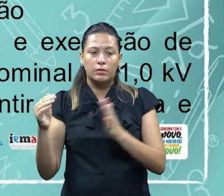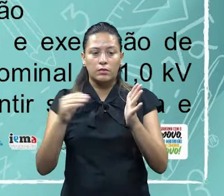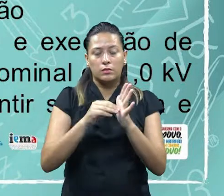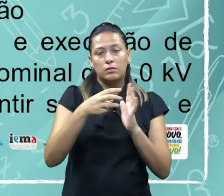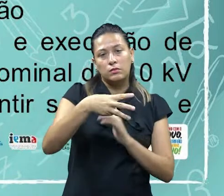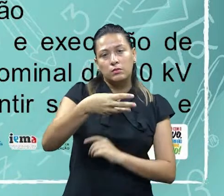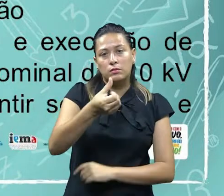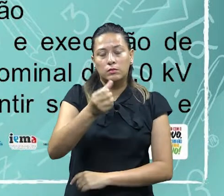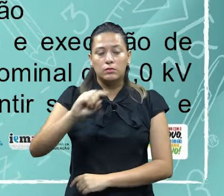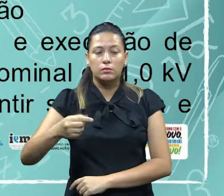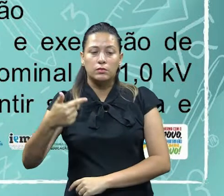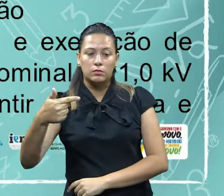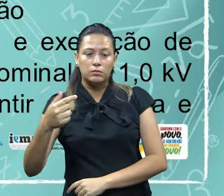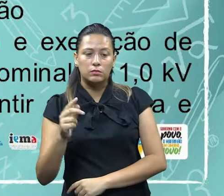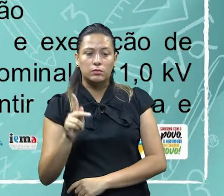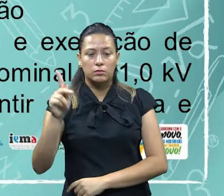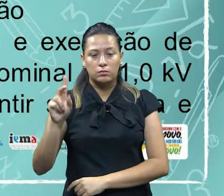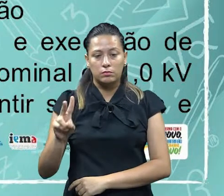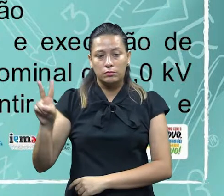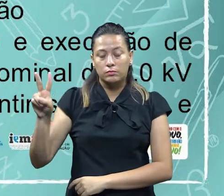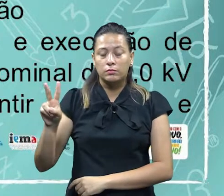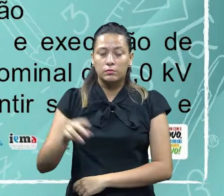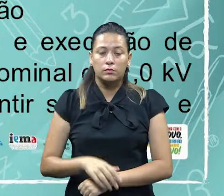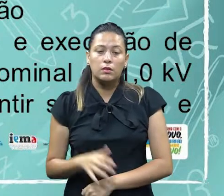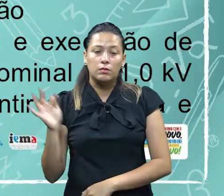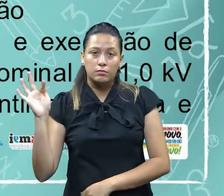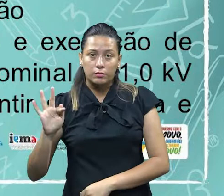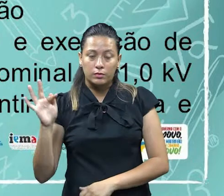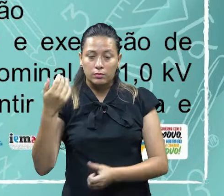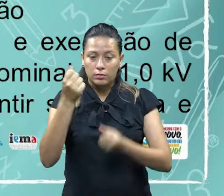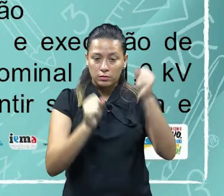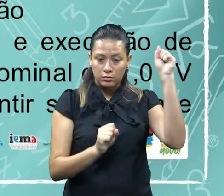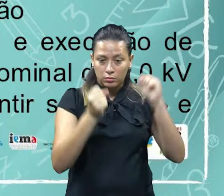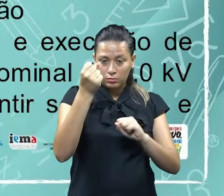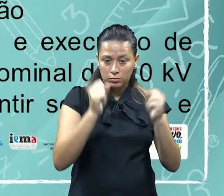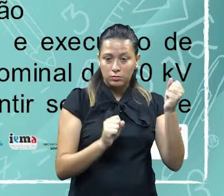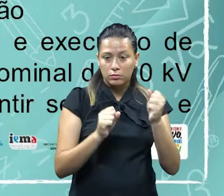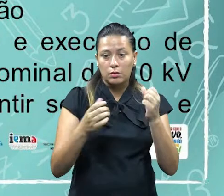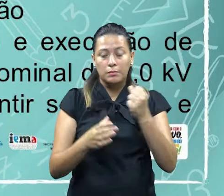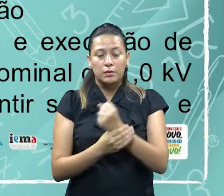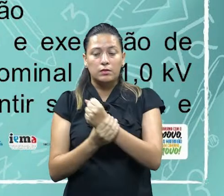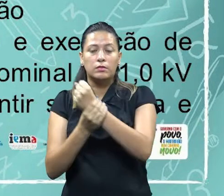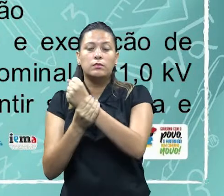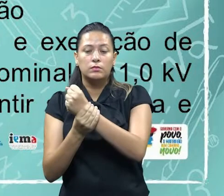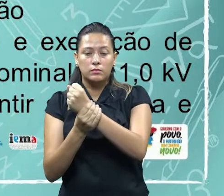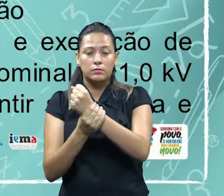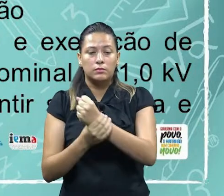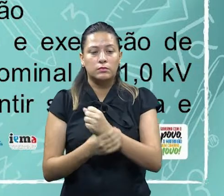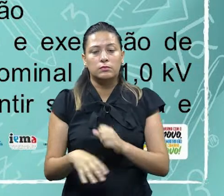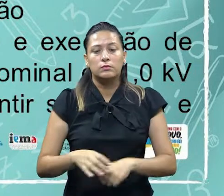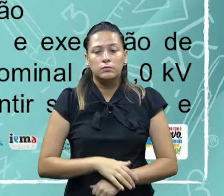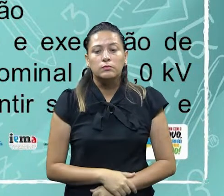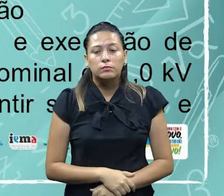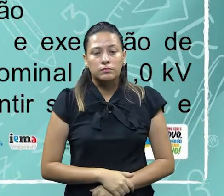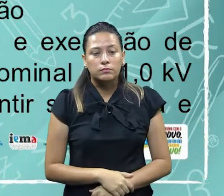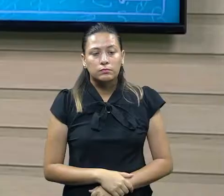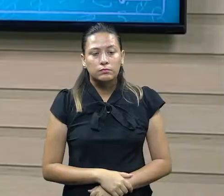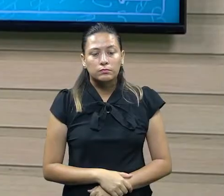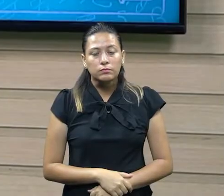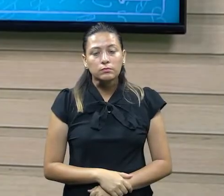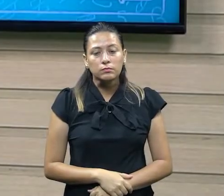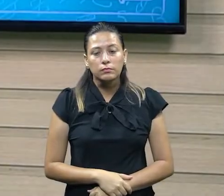36,2 kV. A frequência industrial, de modo a garantir segurança e continuidade dos